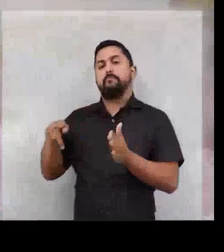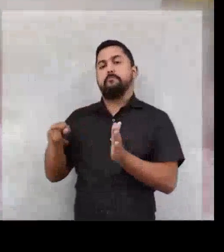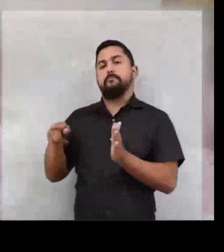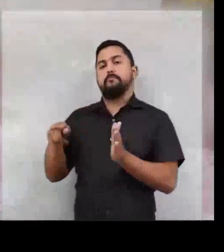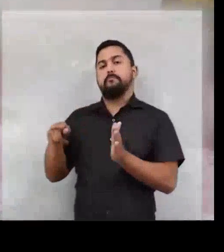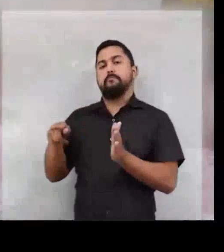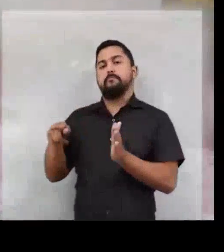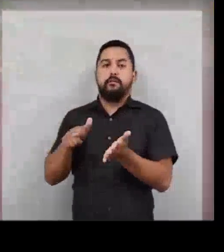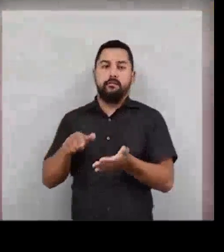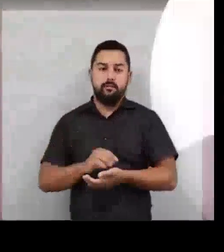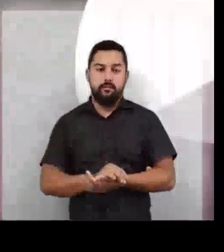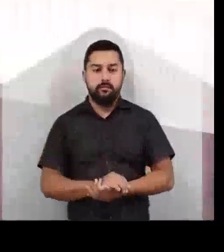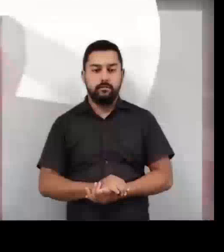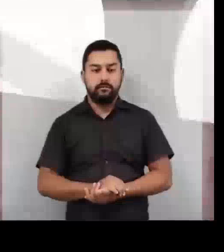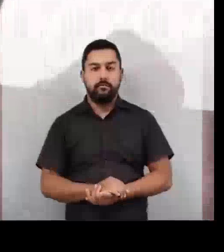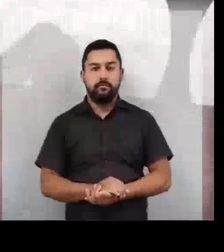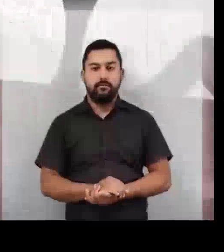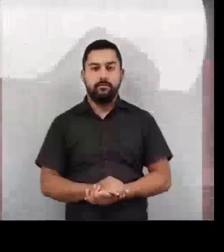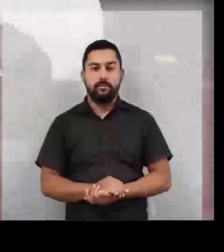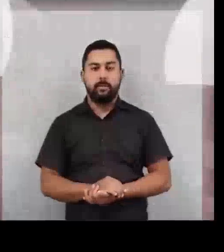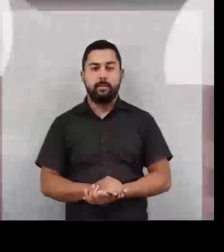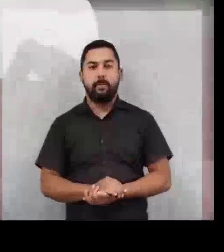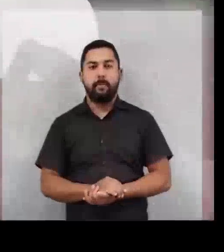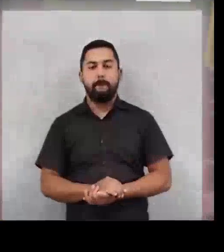e encanoamento.